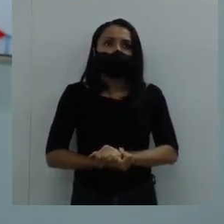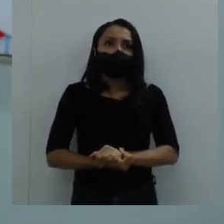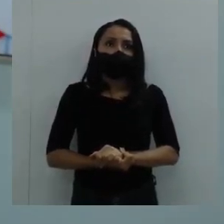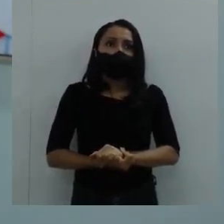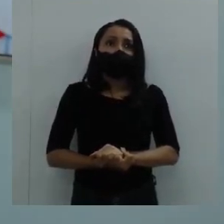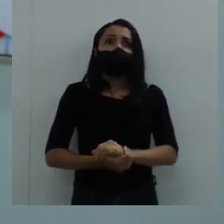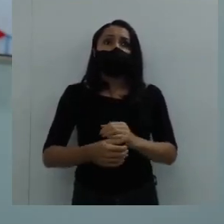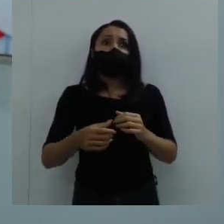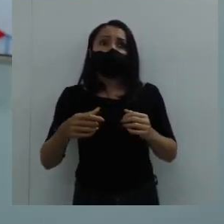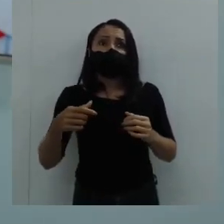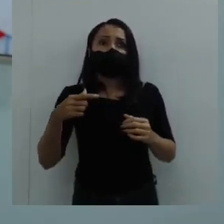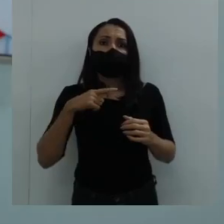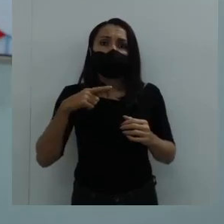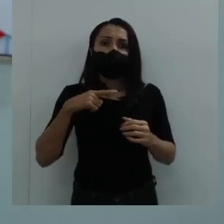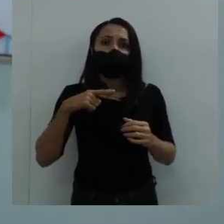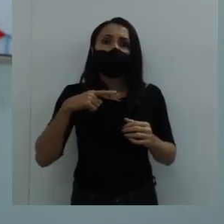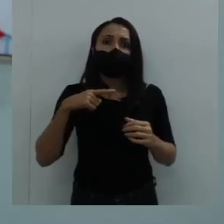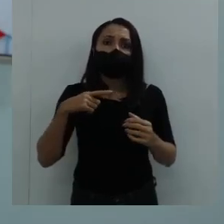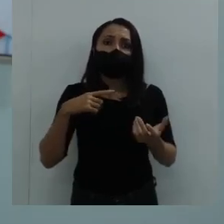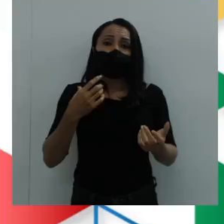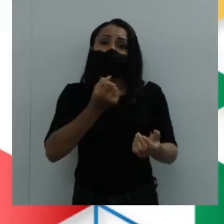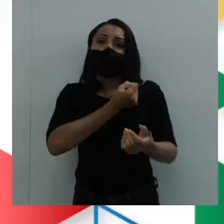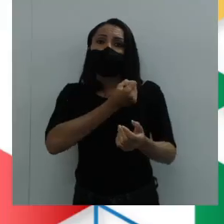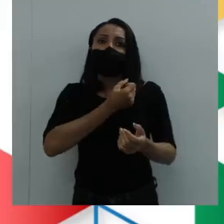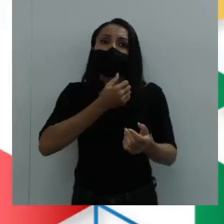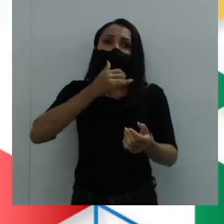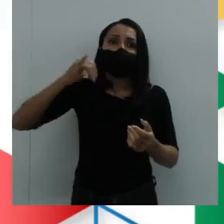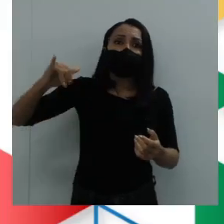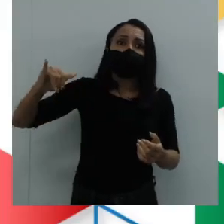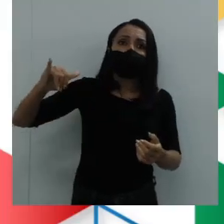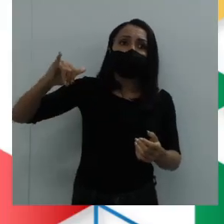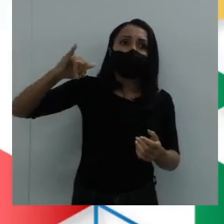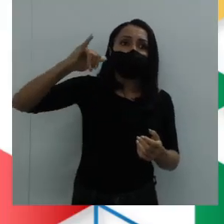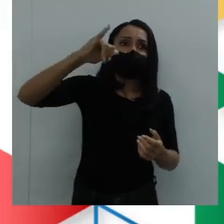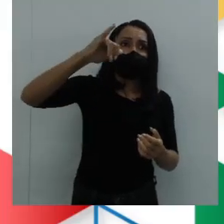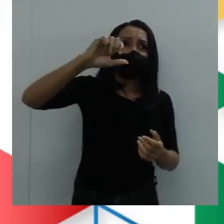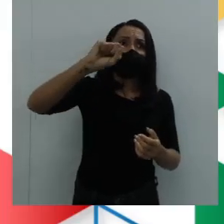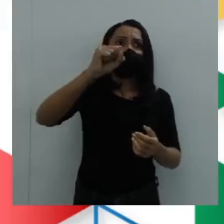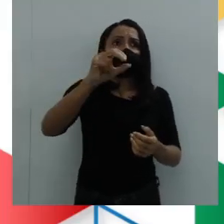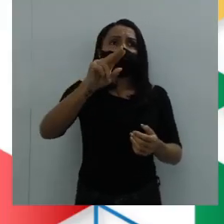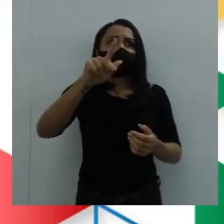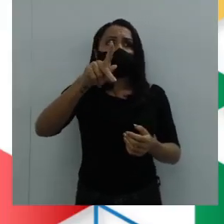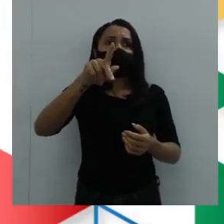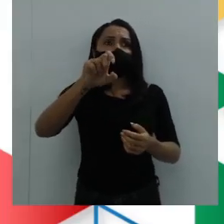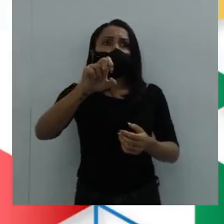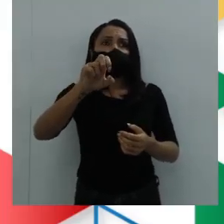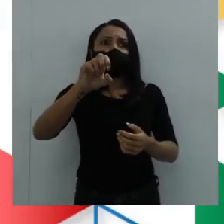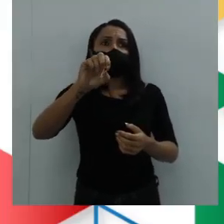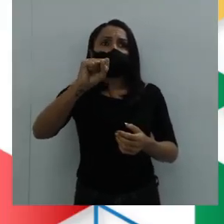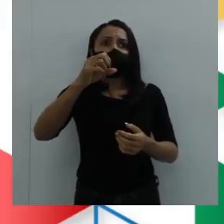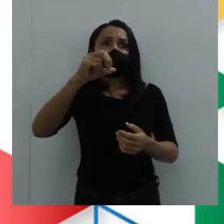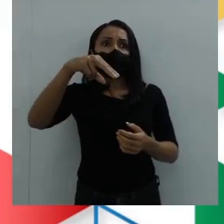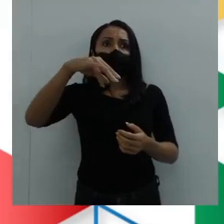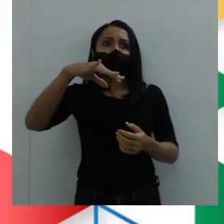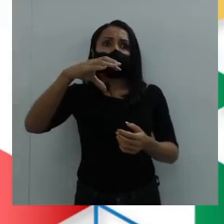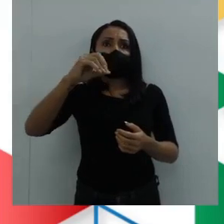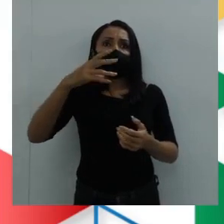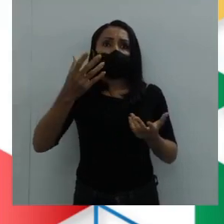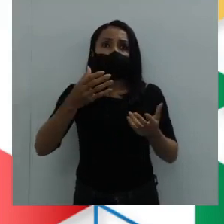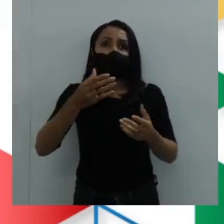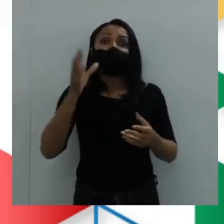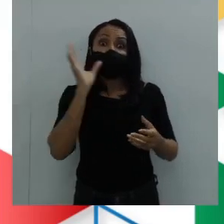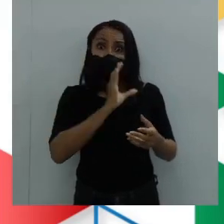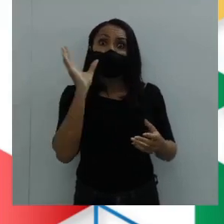tem também o aumento do número de aviões que são supersônicos. Olha que imagem legal aí de um avião supersônico, né? Ele é muito